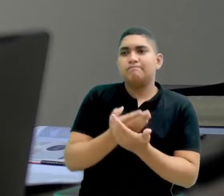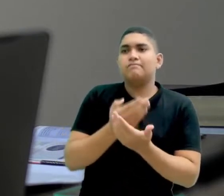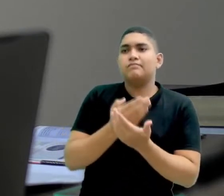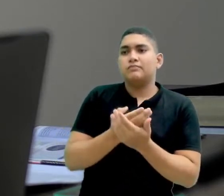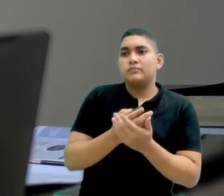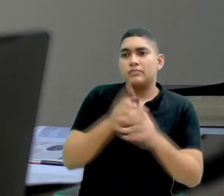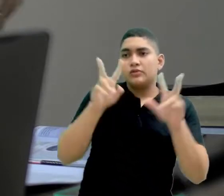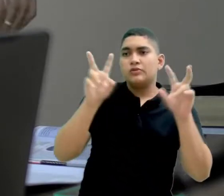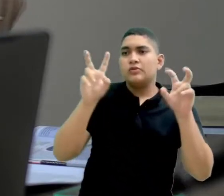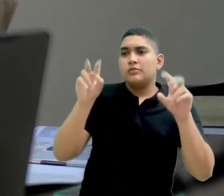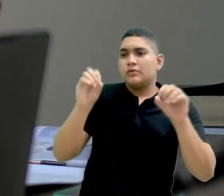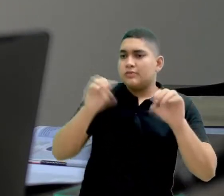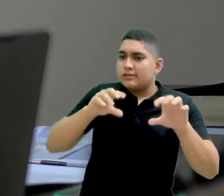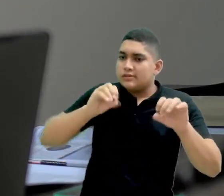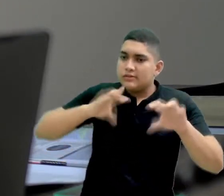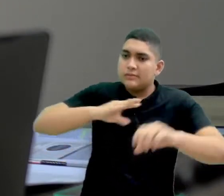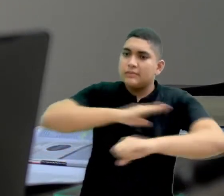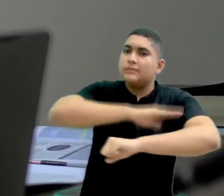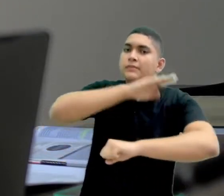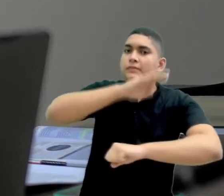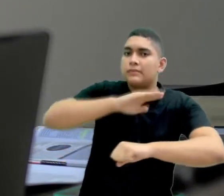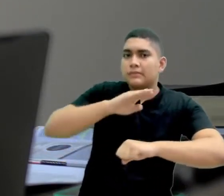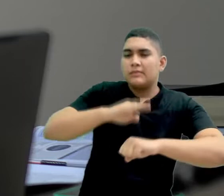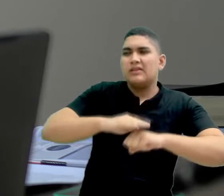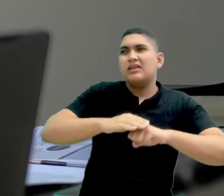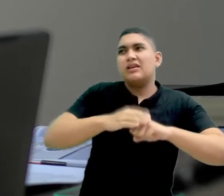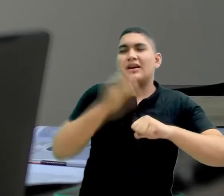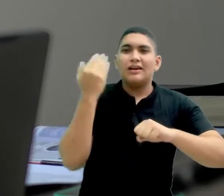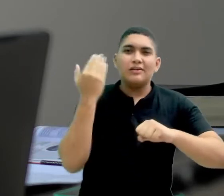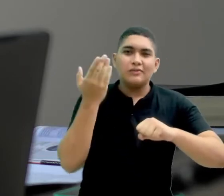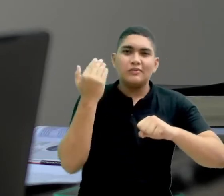Monte. Na última lição foi estudado lá